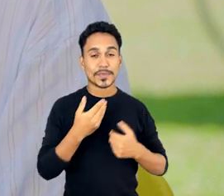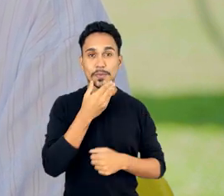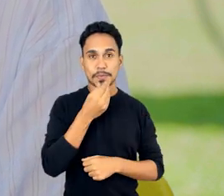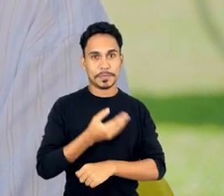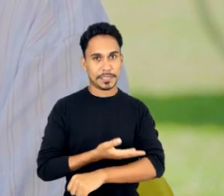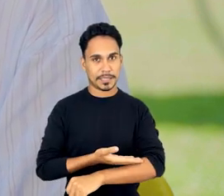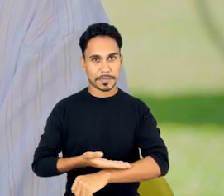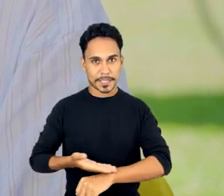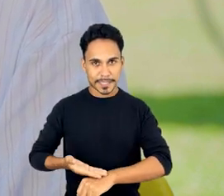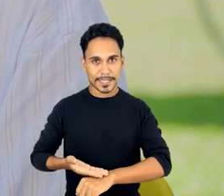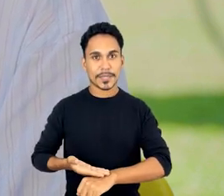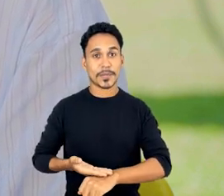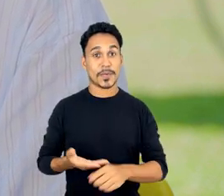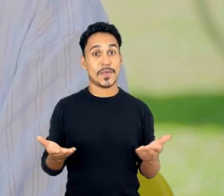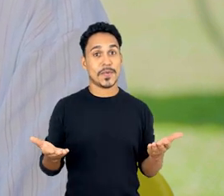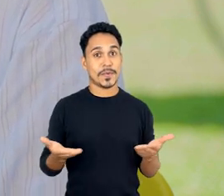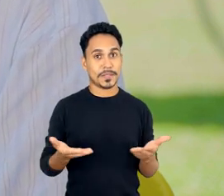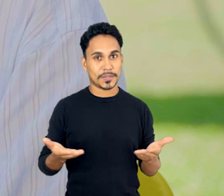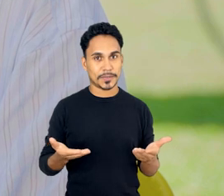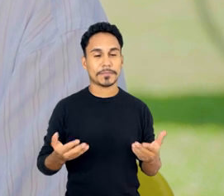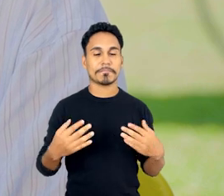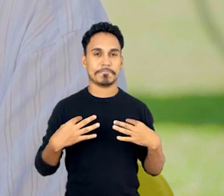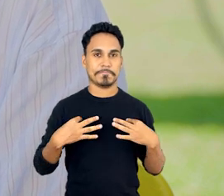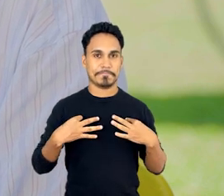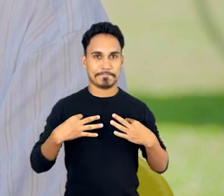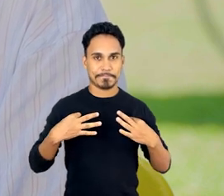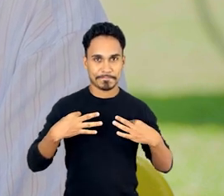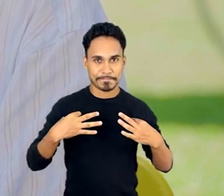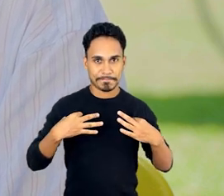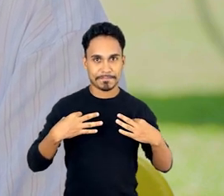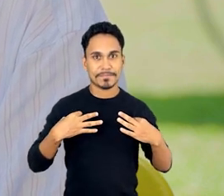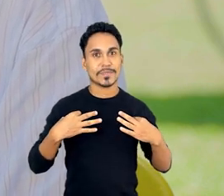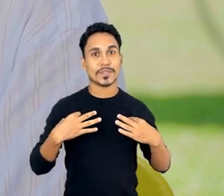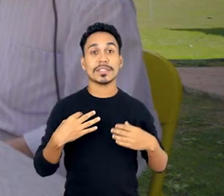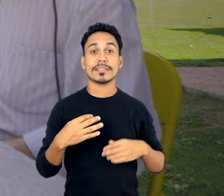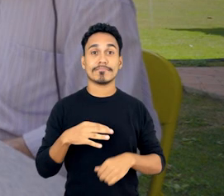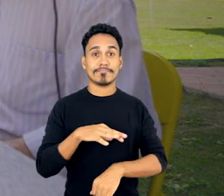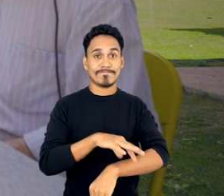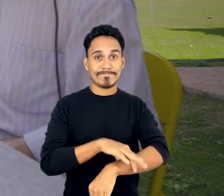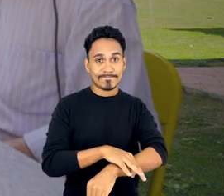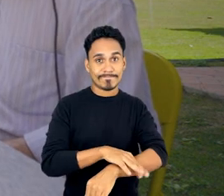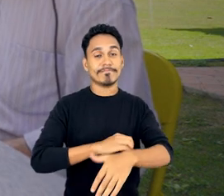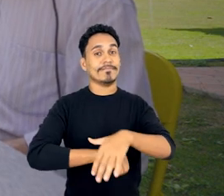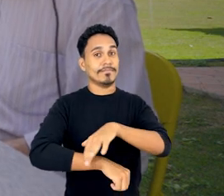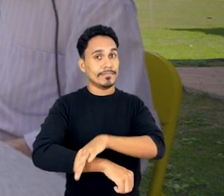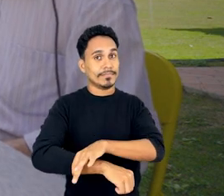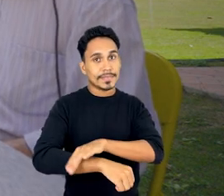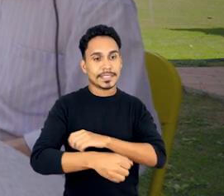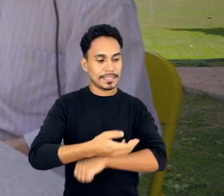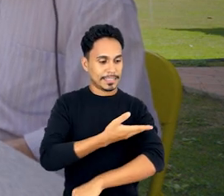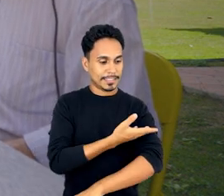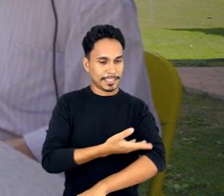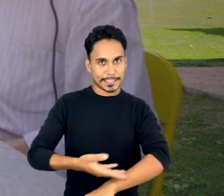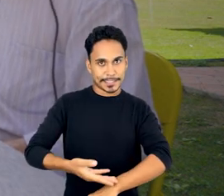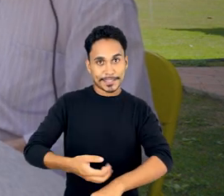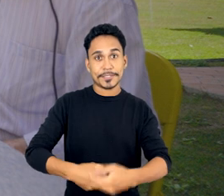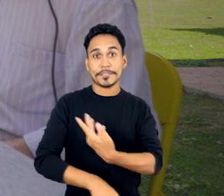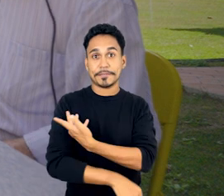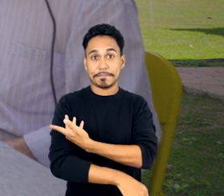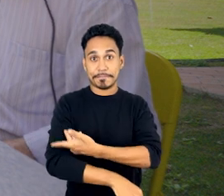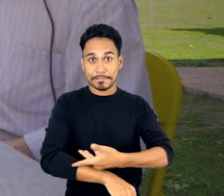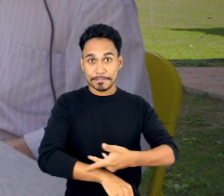em branco eh Estou vestindo uma camisa de mão comprida listada